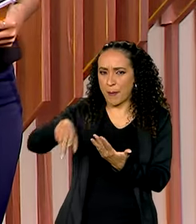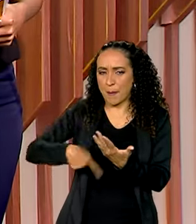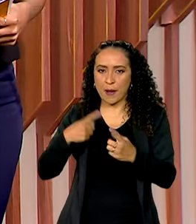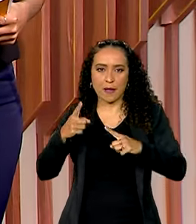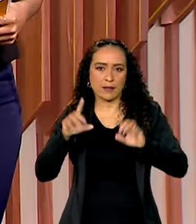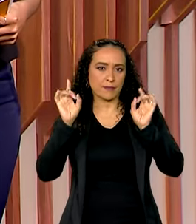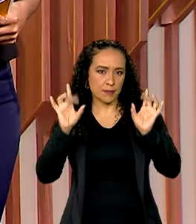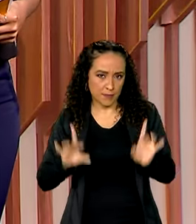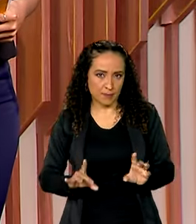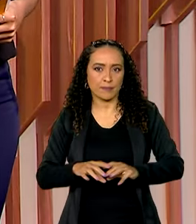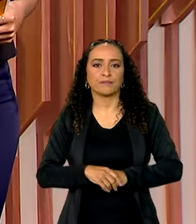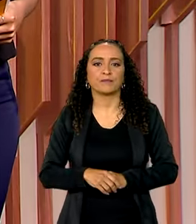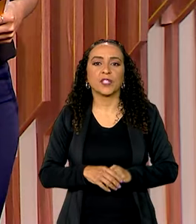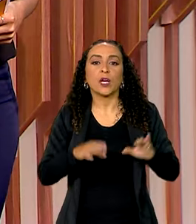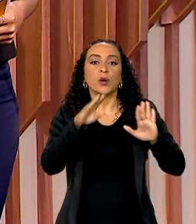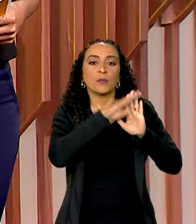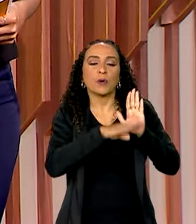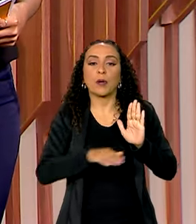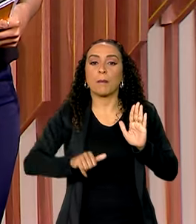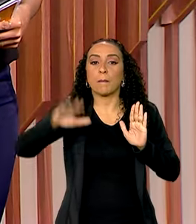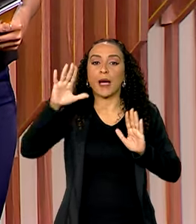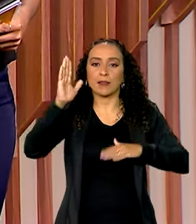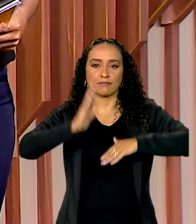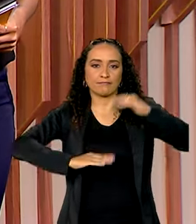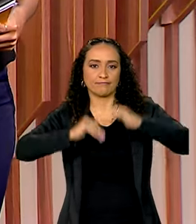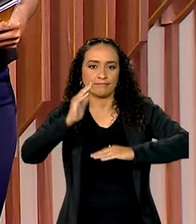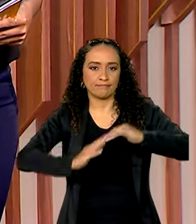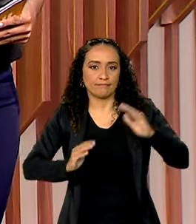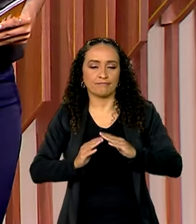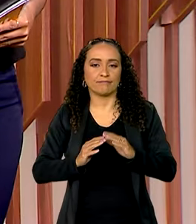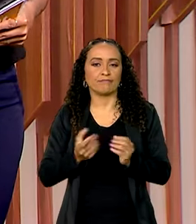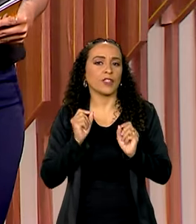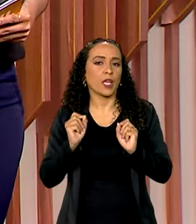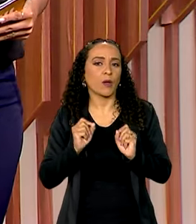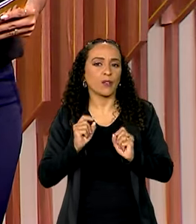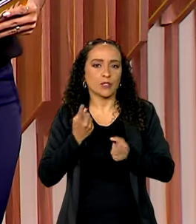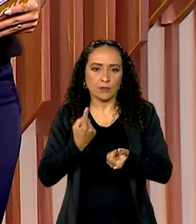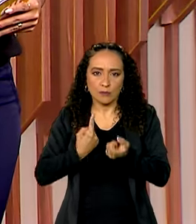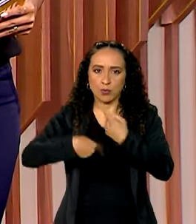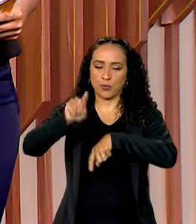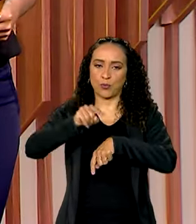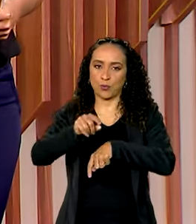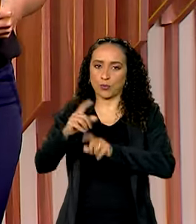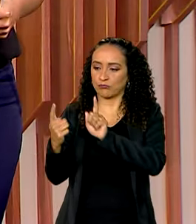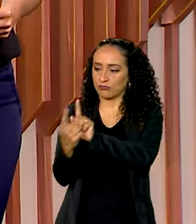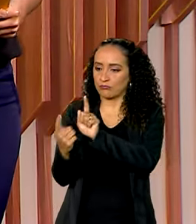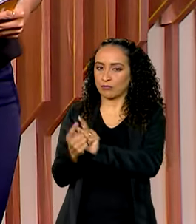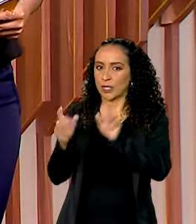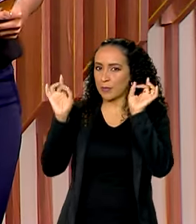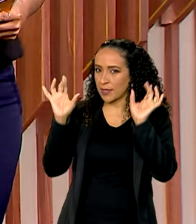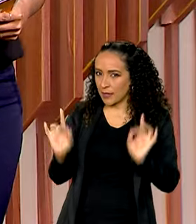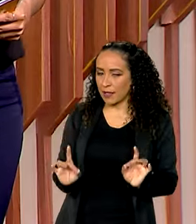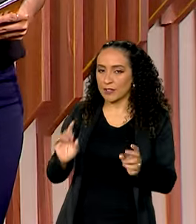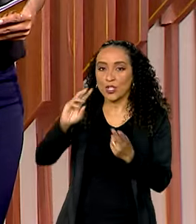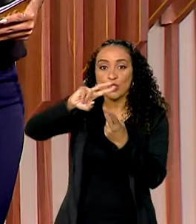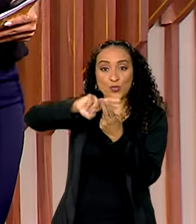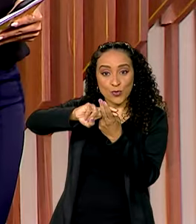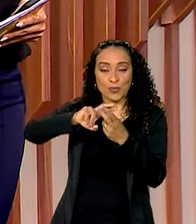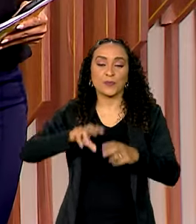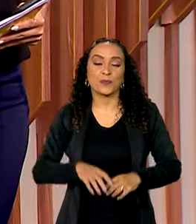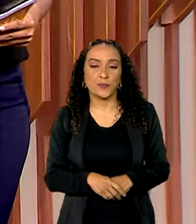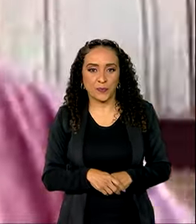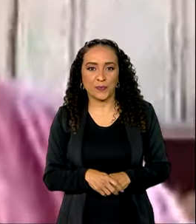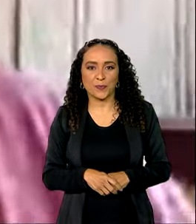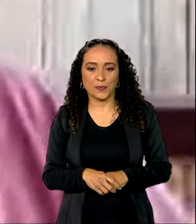várias especialidades. É o programa Mais Especialistas, que promete alavancar o atendimento especializado no